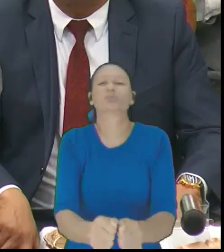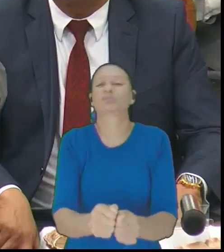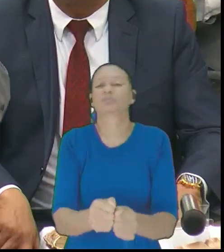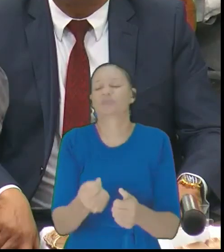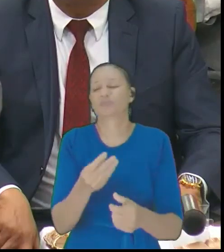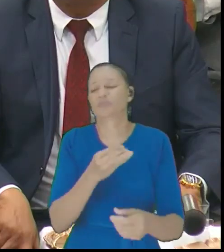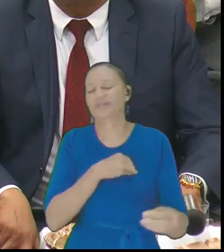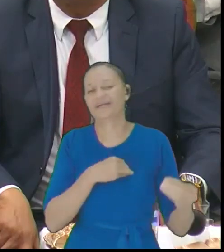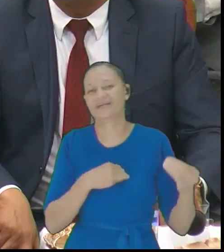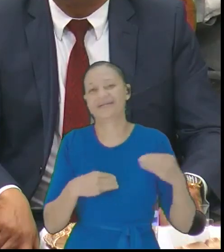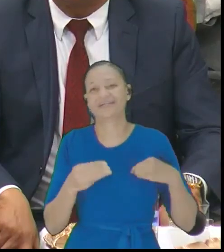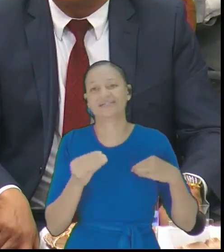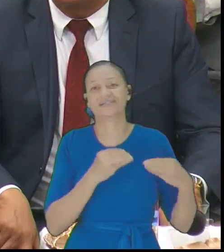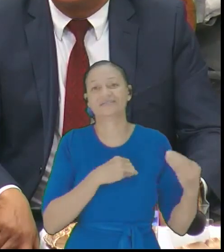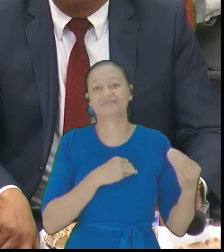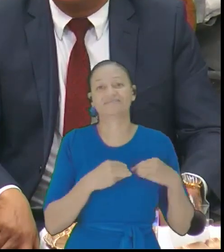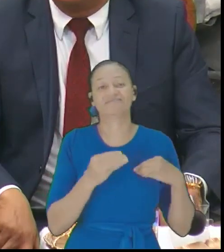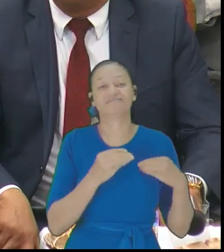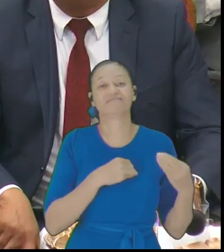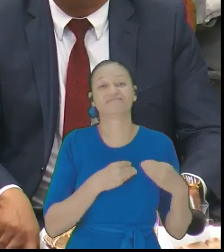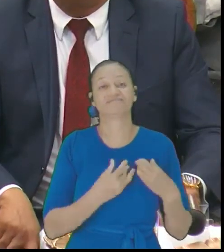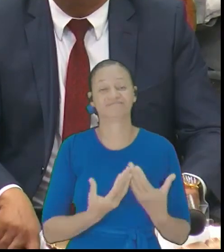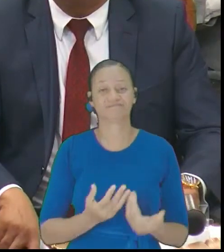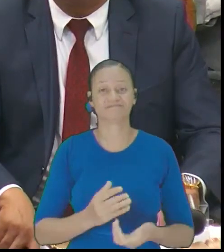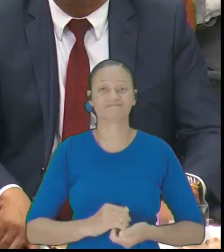os pecados.